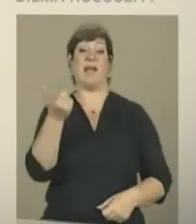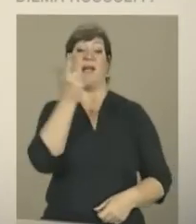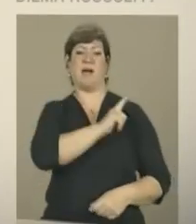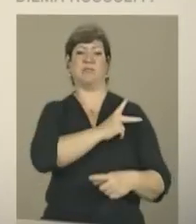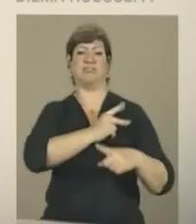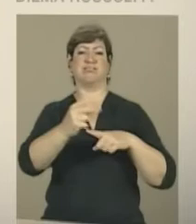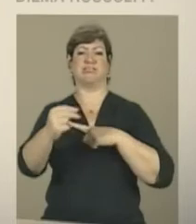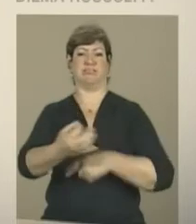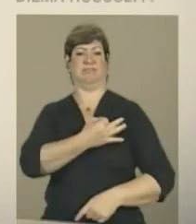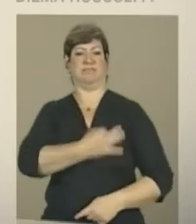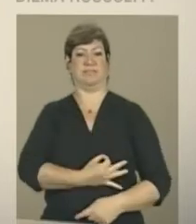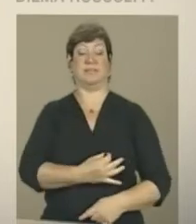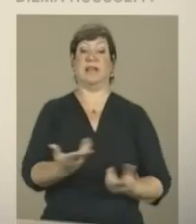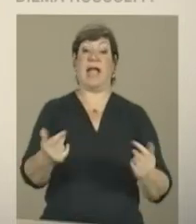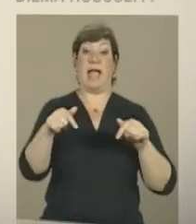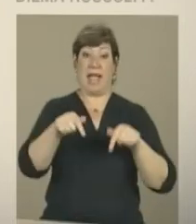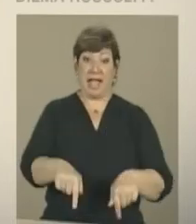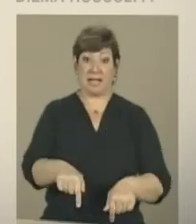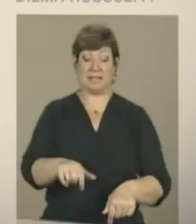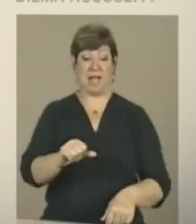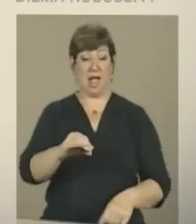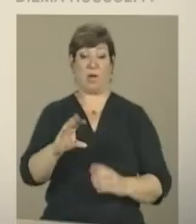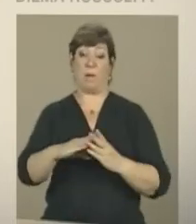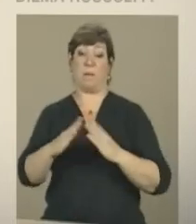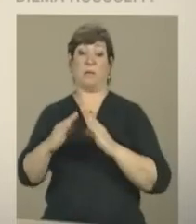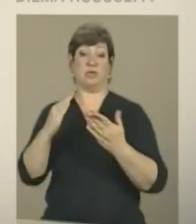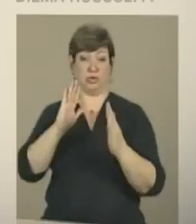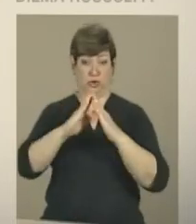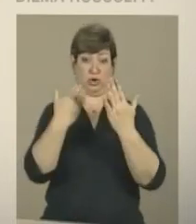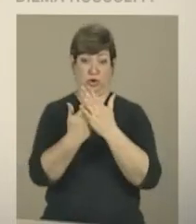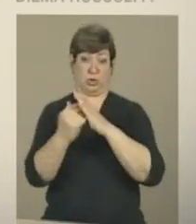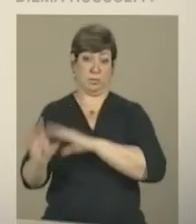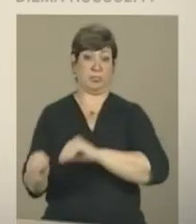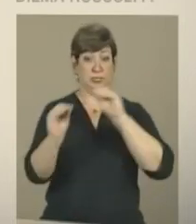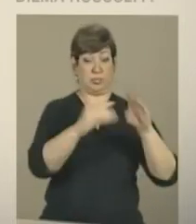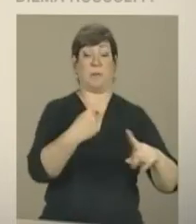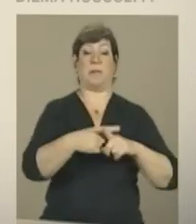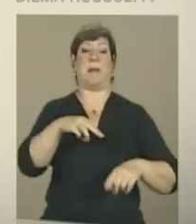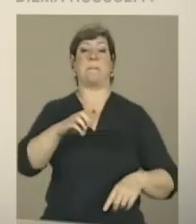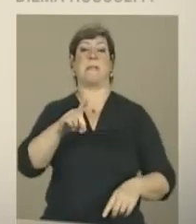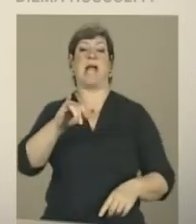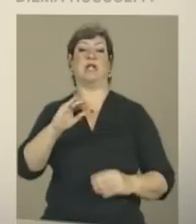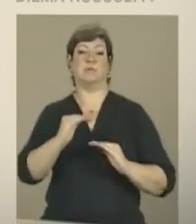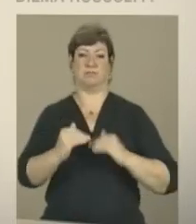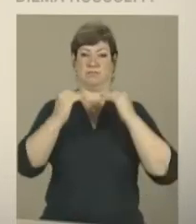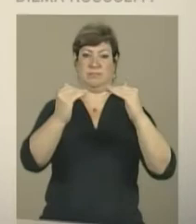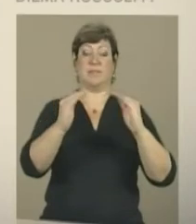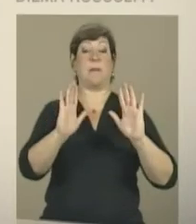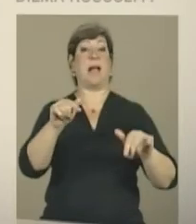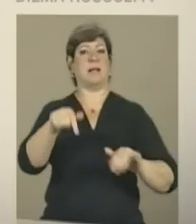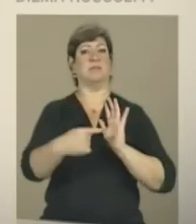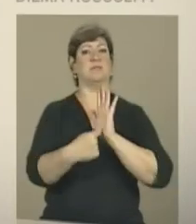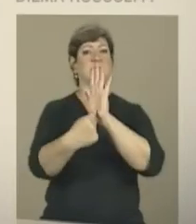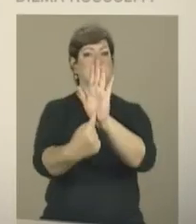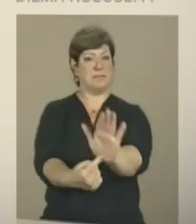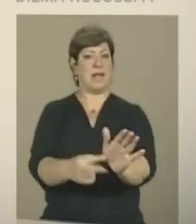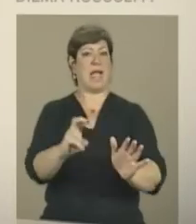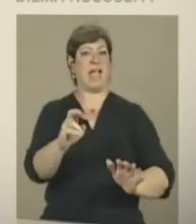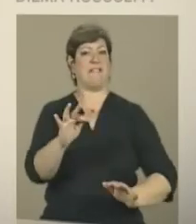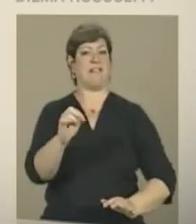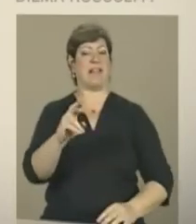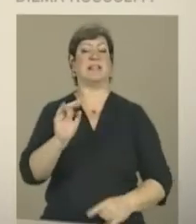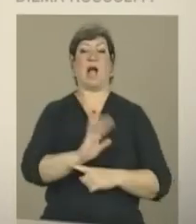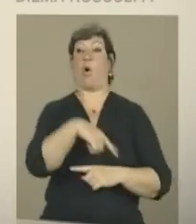categoria neste ano ela mudou de escola porque foi para o ensino médio mas se tornou um exemplo uma referência